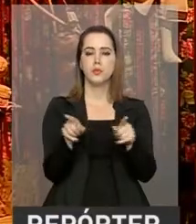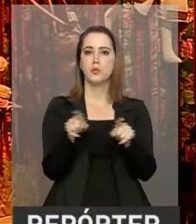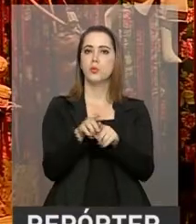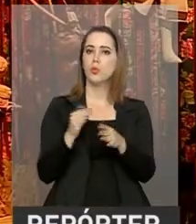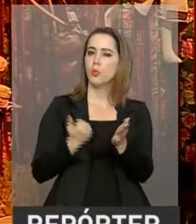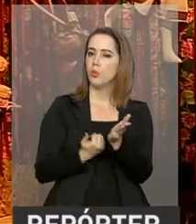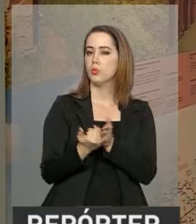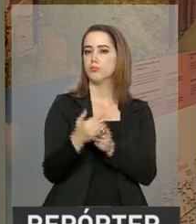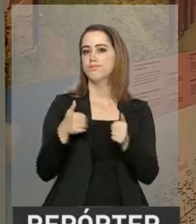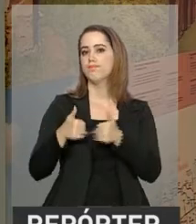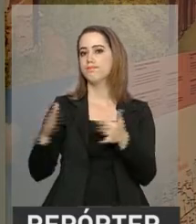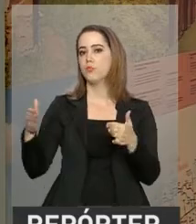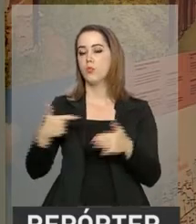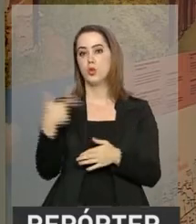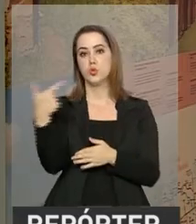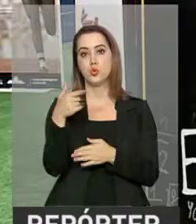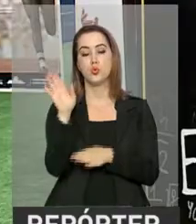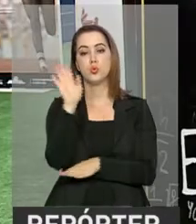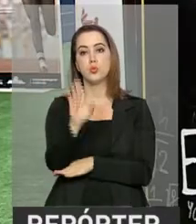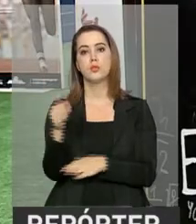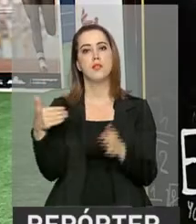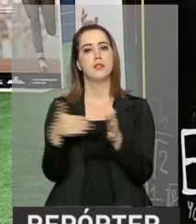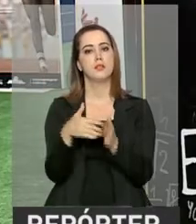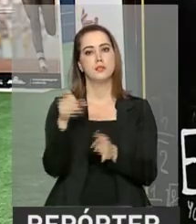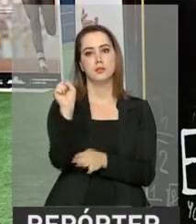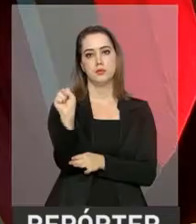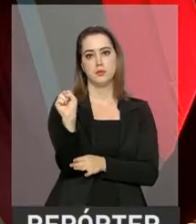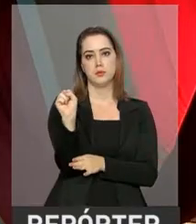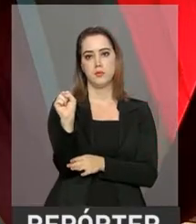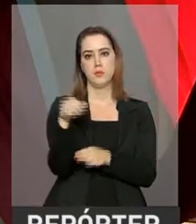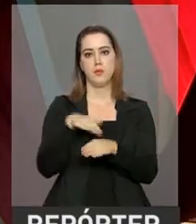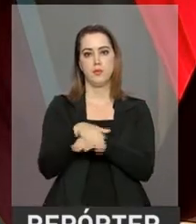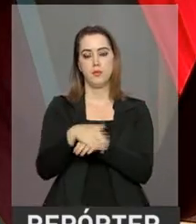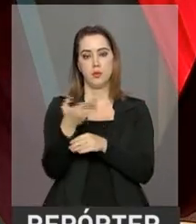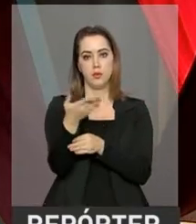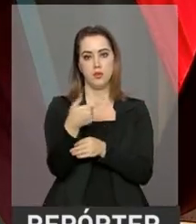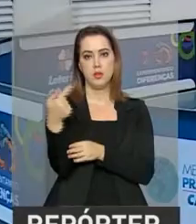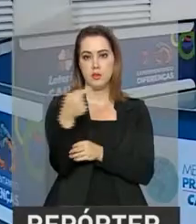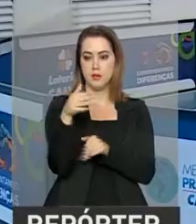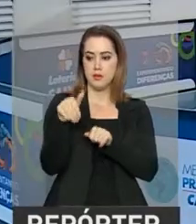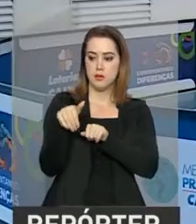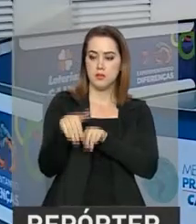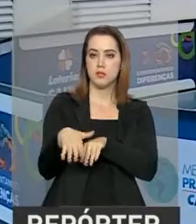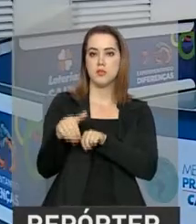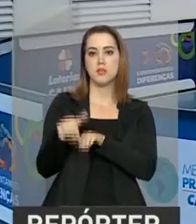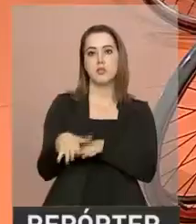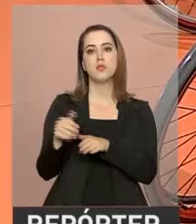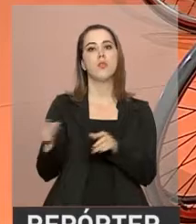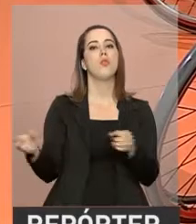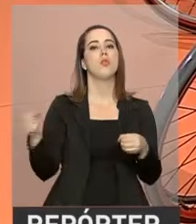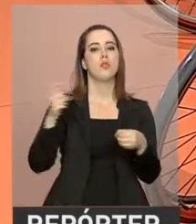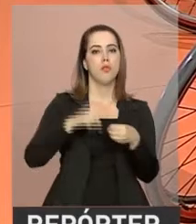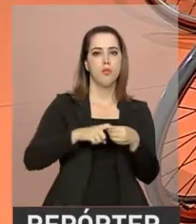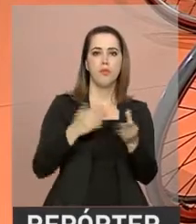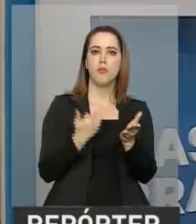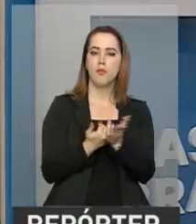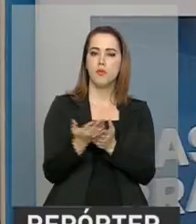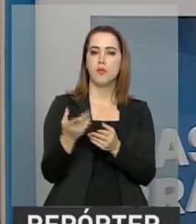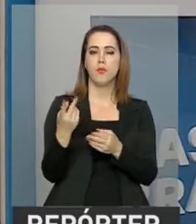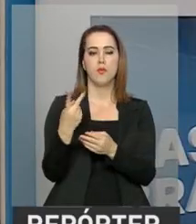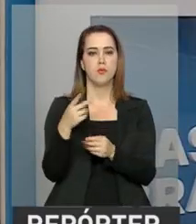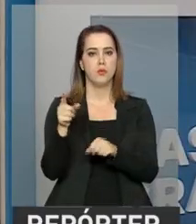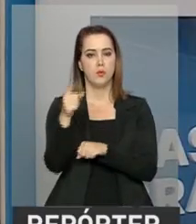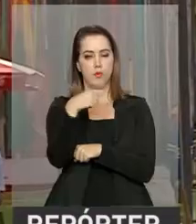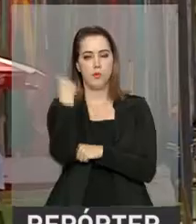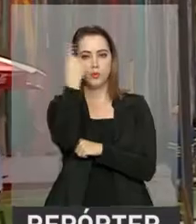Brasil funciona das 2 da tarde às 8 da noite. A partir de 7 de setembro, volta a funcionar das 10 da manhã às